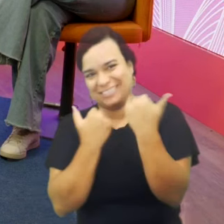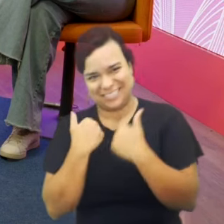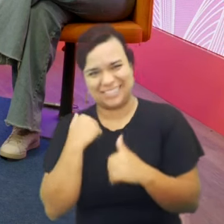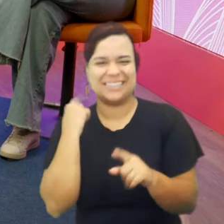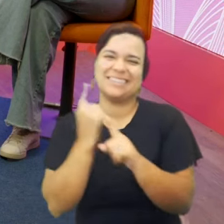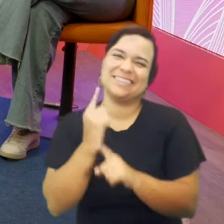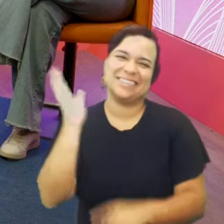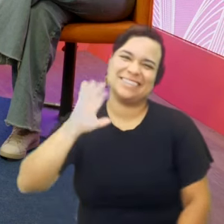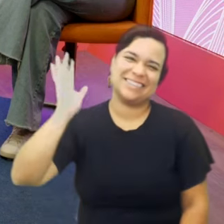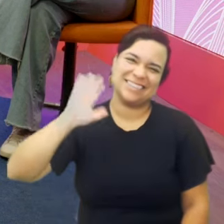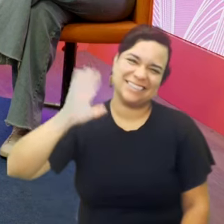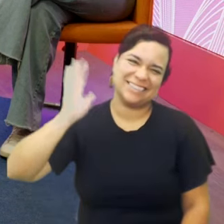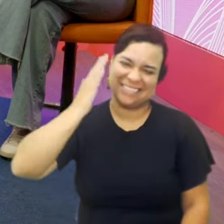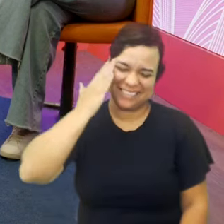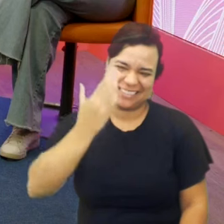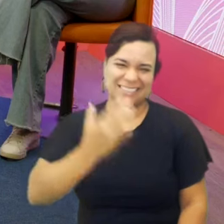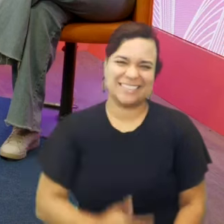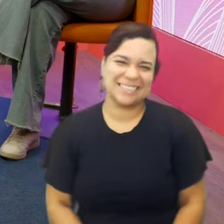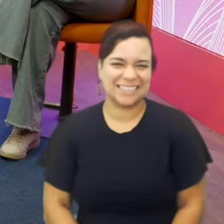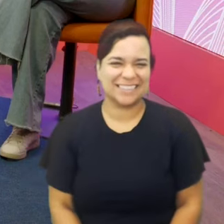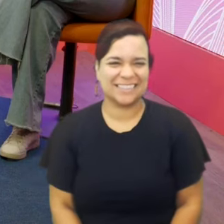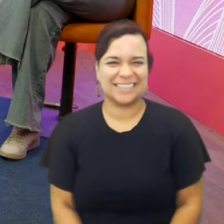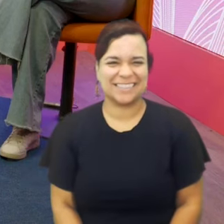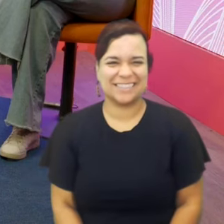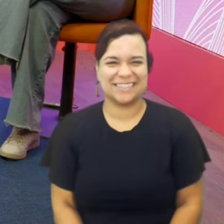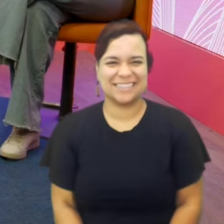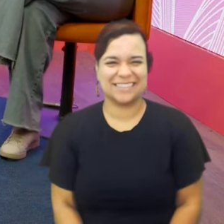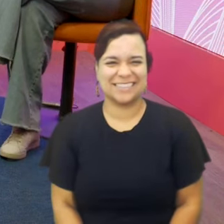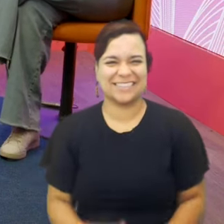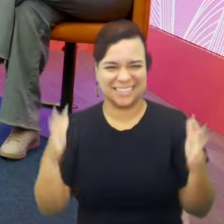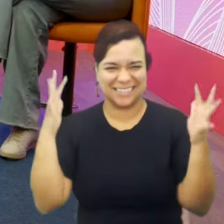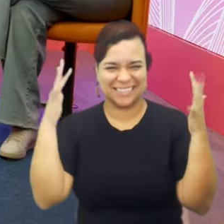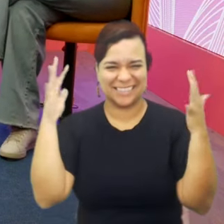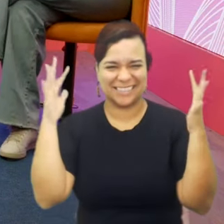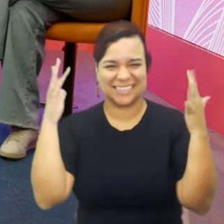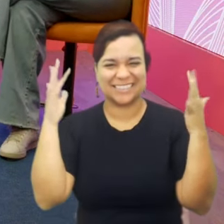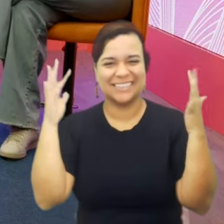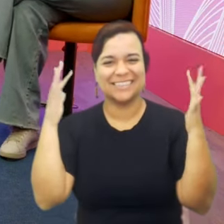e até a próxima. Muito obrigada.